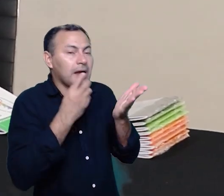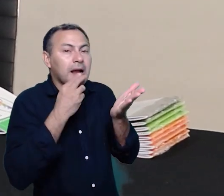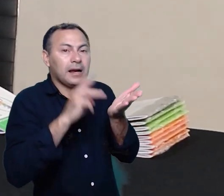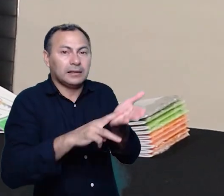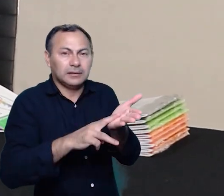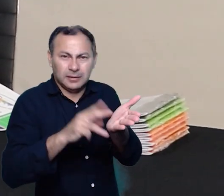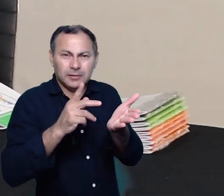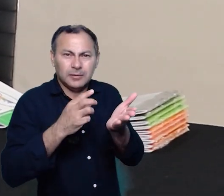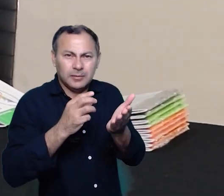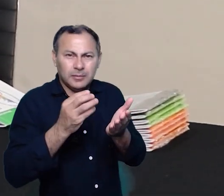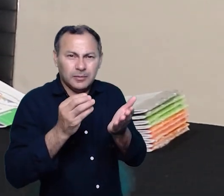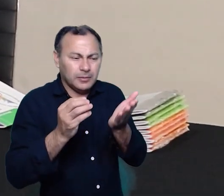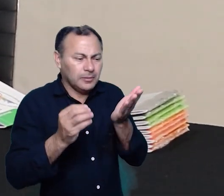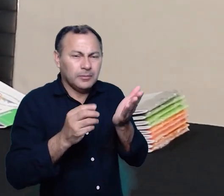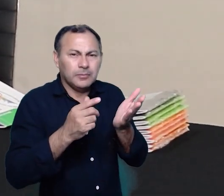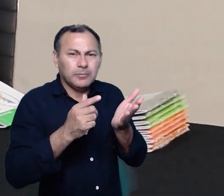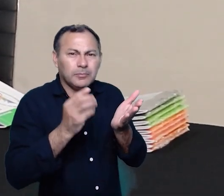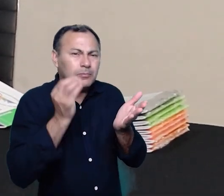Beijou papel?